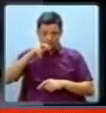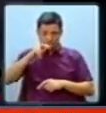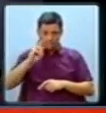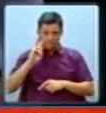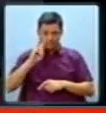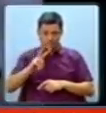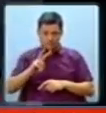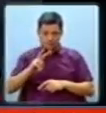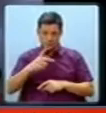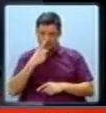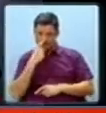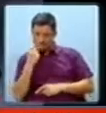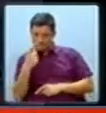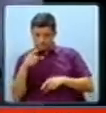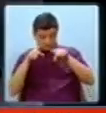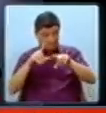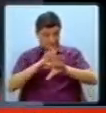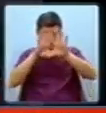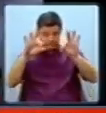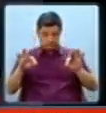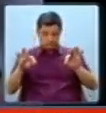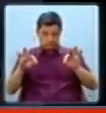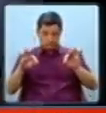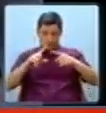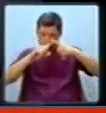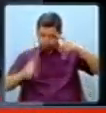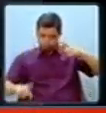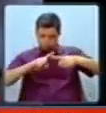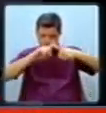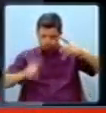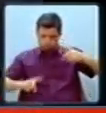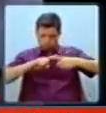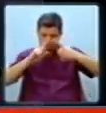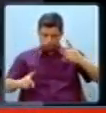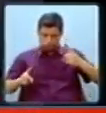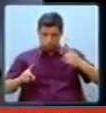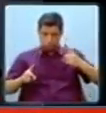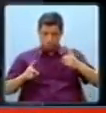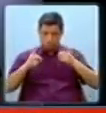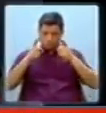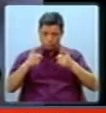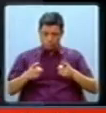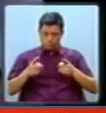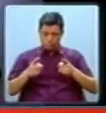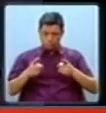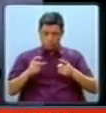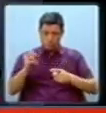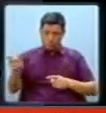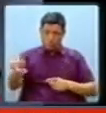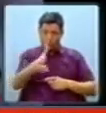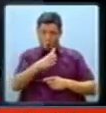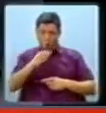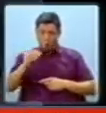um evento parecido com este, que despolutou grandes raios gama, e só para teres uma pequena ideia, nesse elemento sintetizou-se ouro com uma